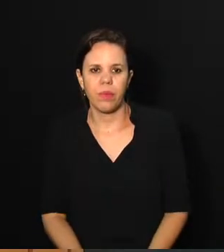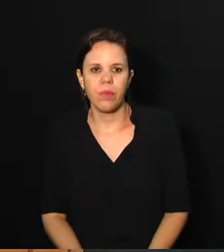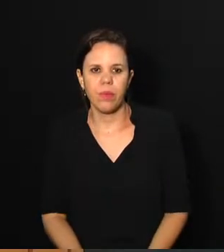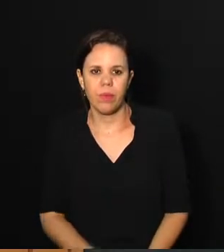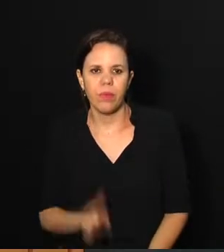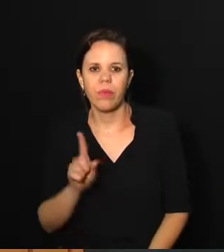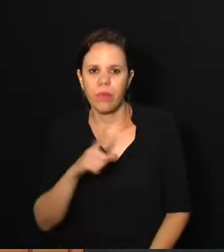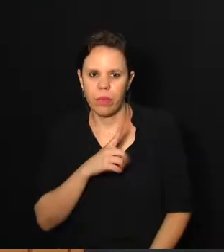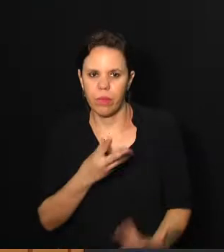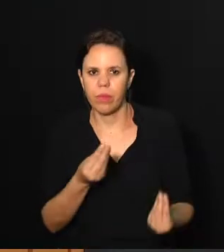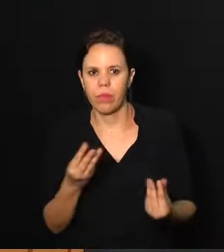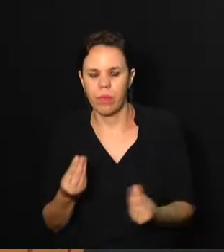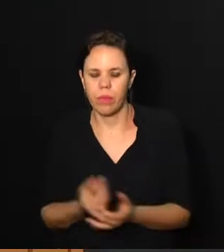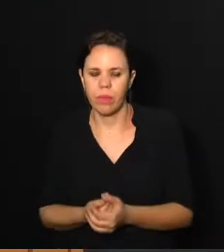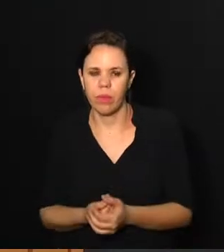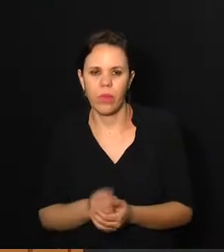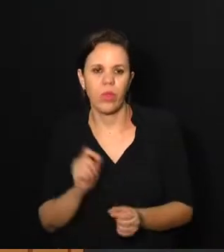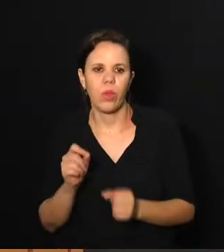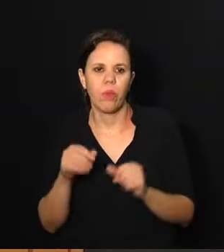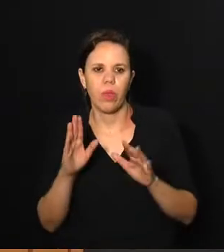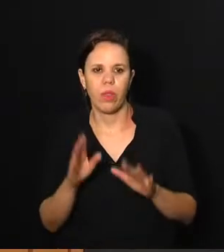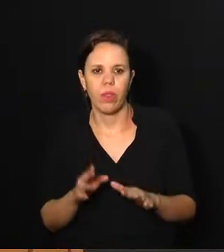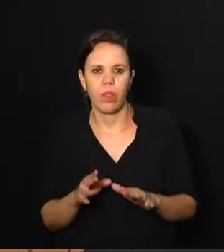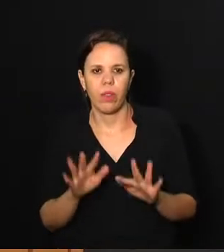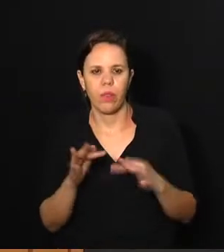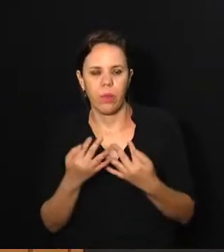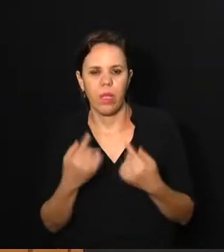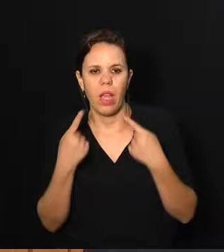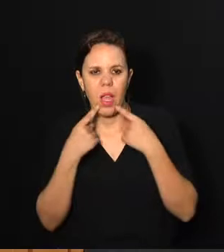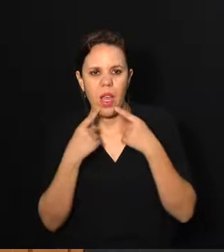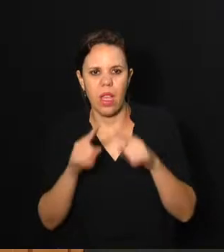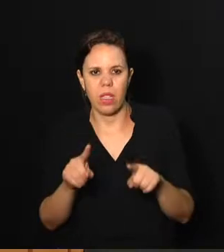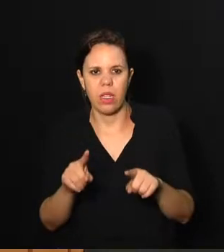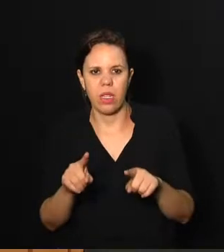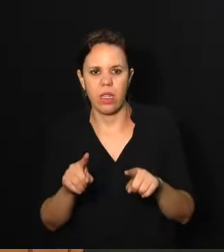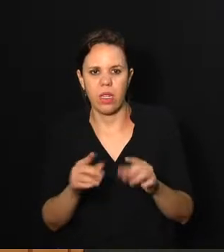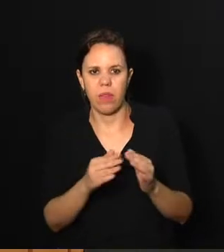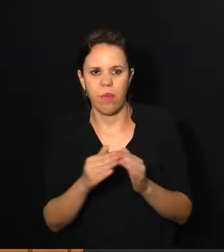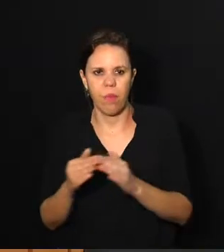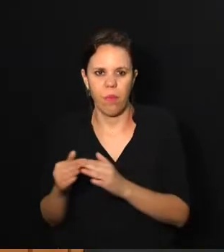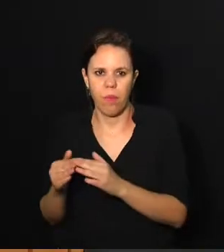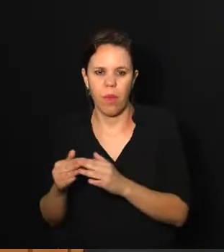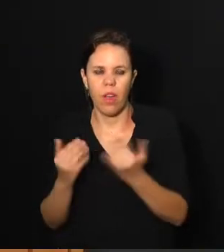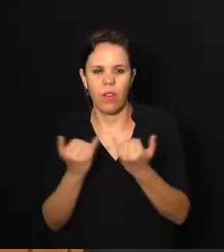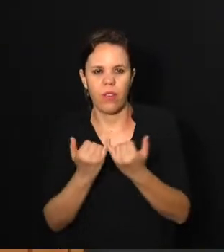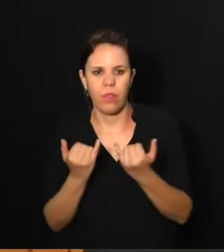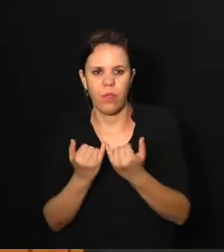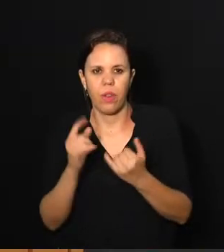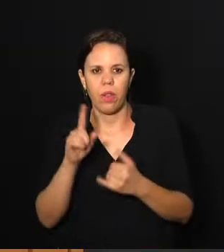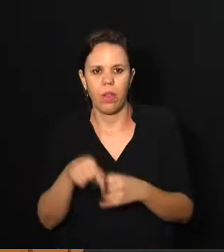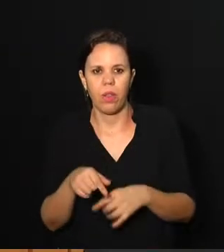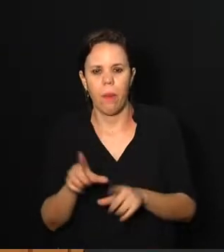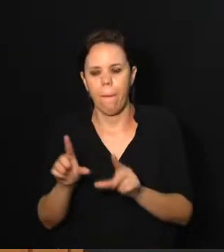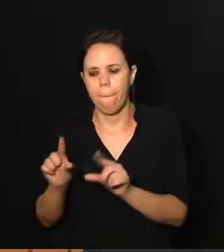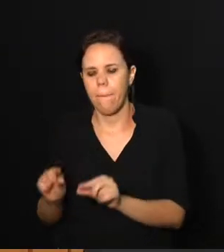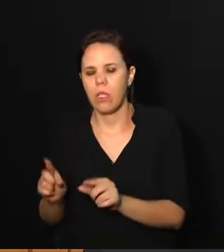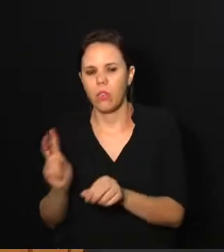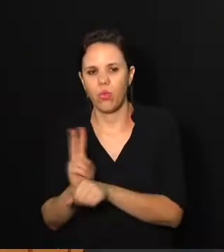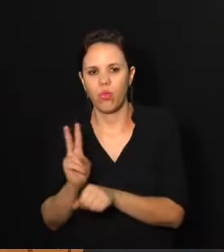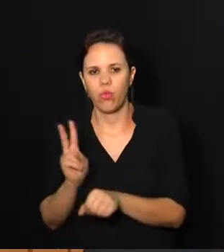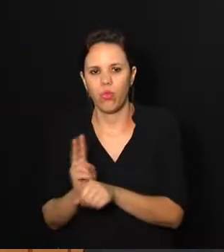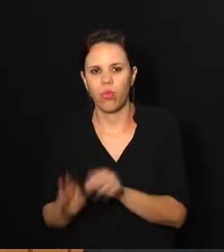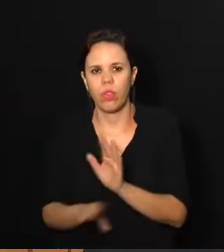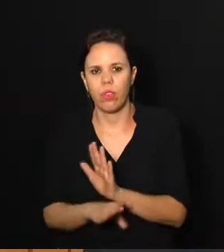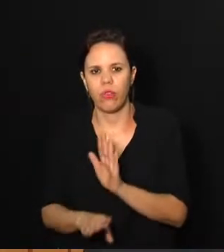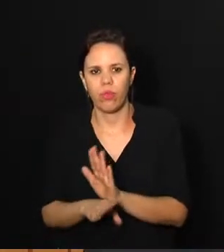Isso existe muito. E o que mais fala, o familiar que mais reclama, mais questiona, o vizinho que mais fofoca, é o que menos cuida, que menos ajuda.